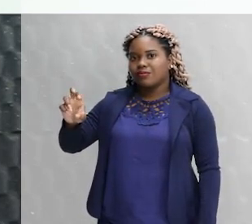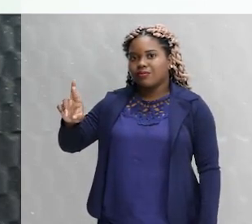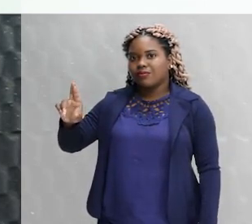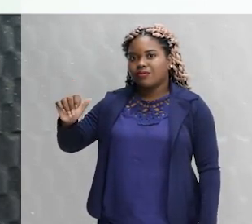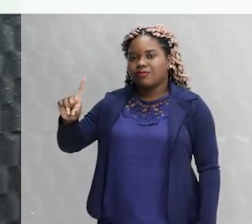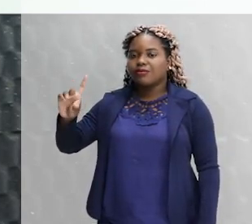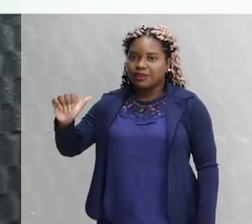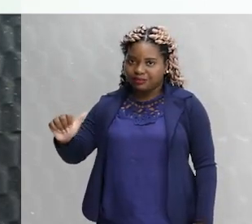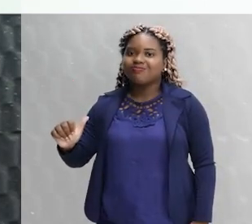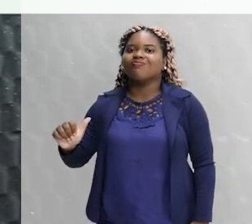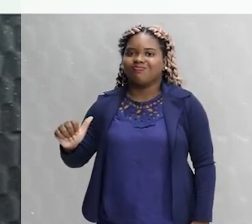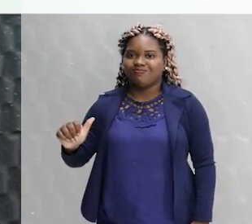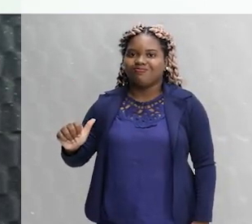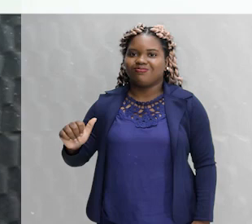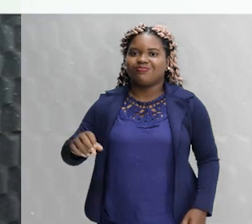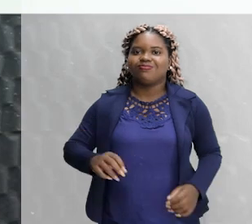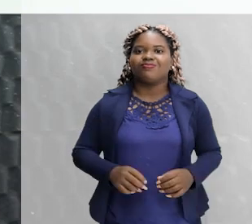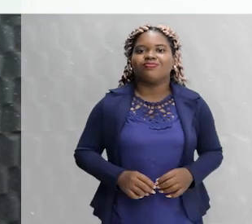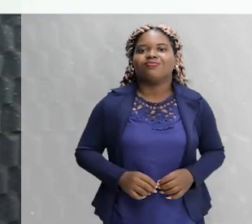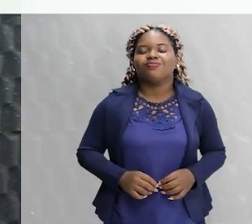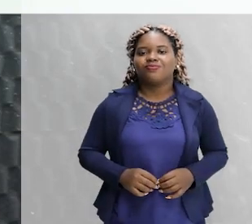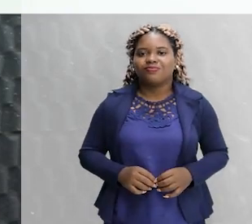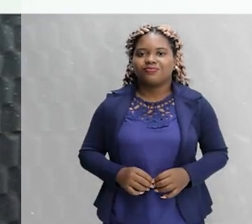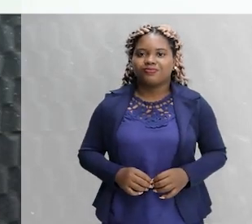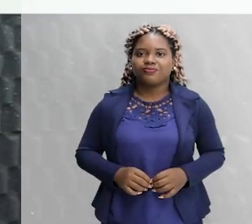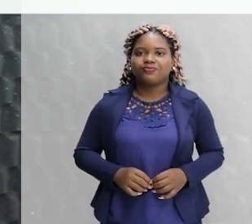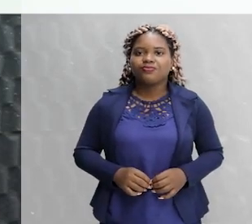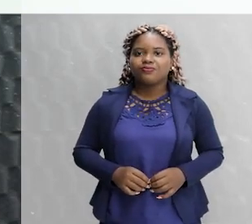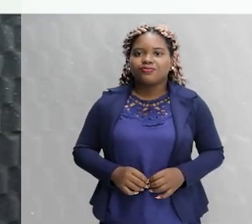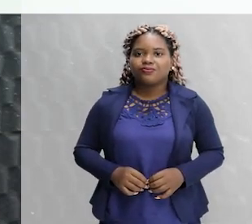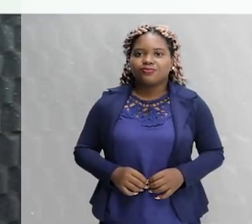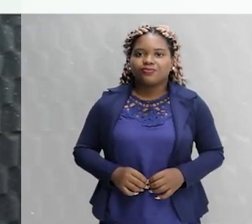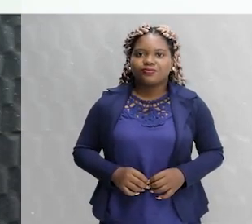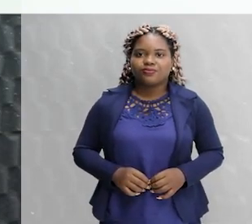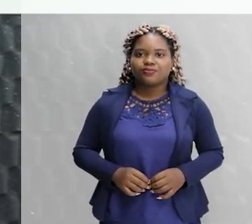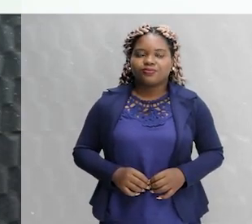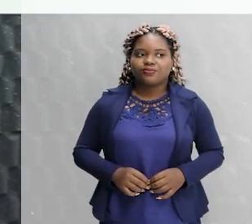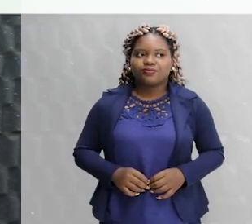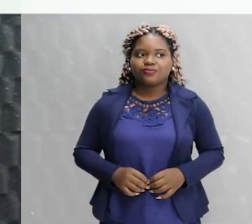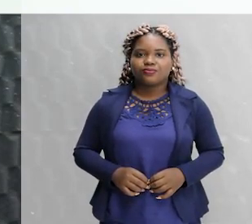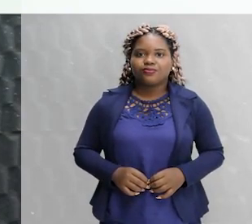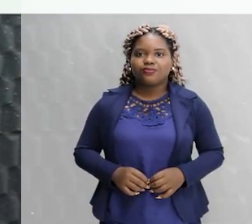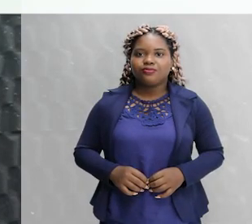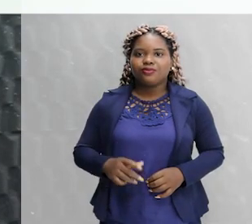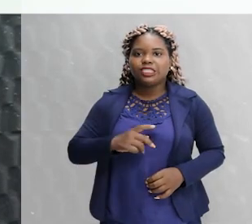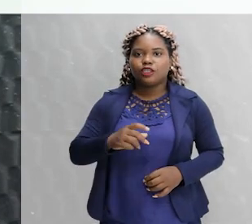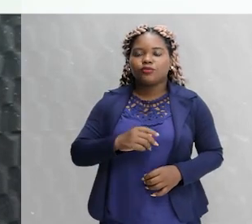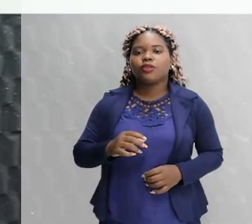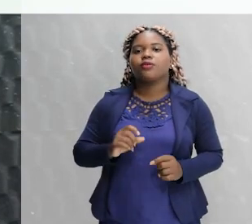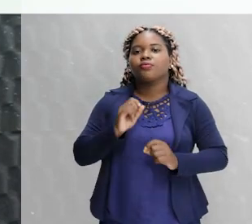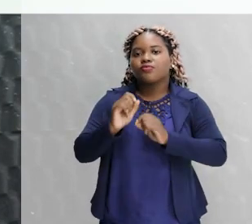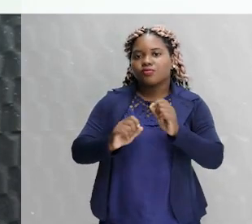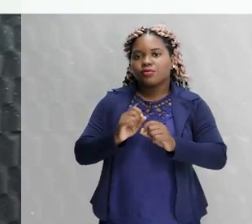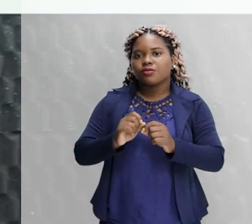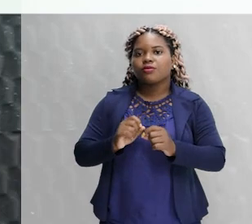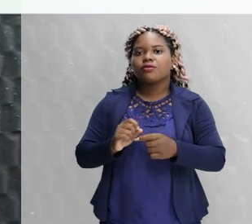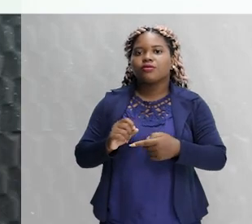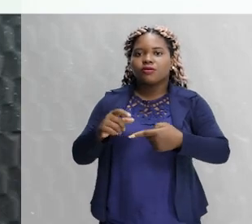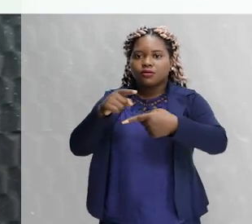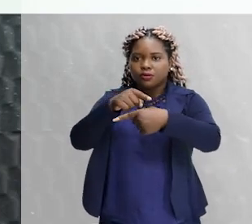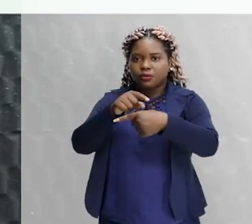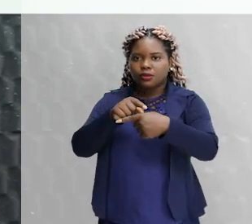meu numerador e do meu denominador. Bom, aqui em cima, pessoal, você vai fazer o seguinte. Você vai